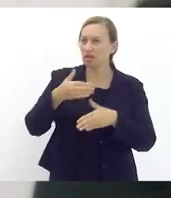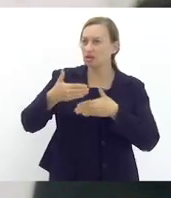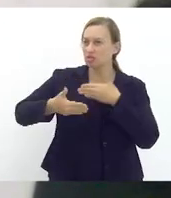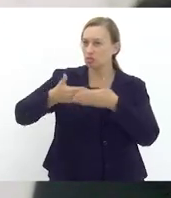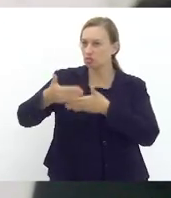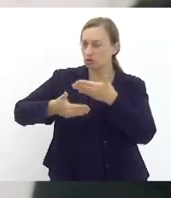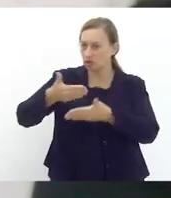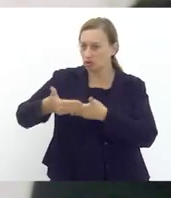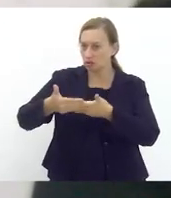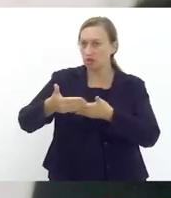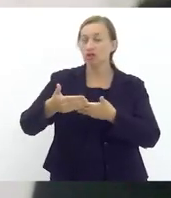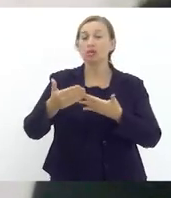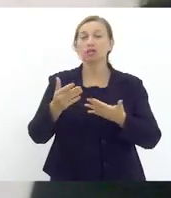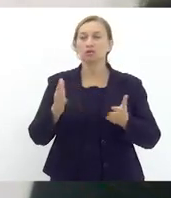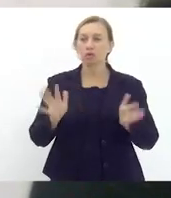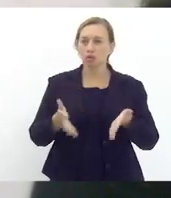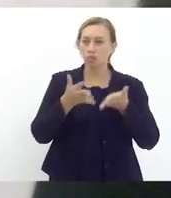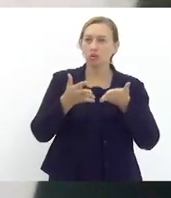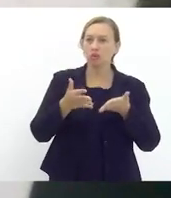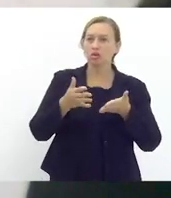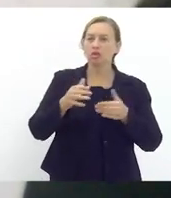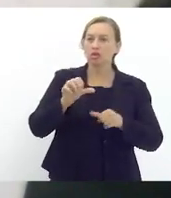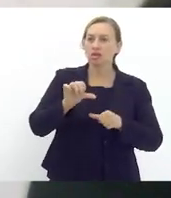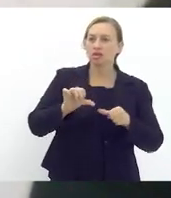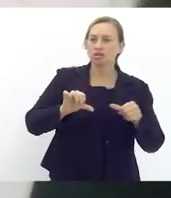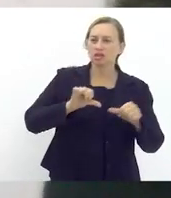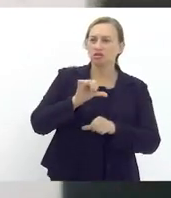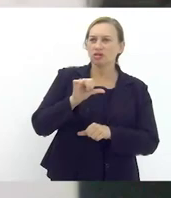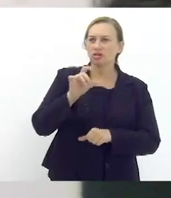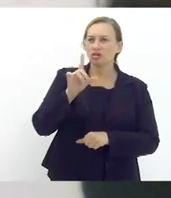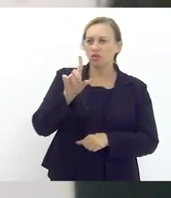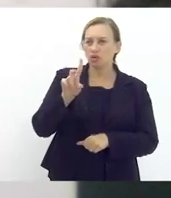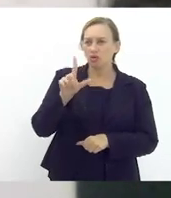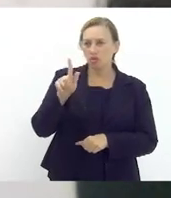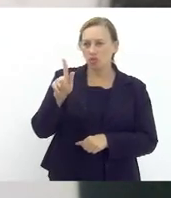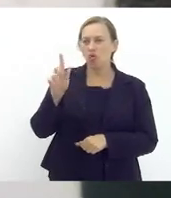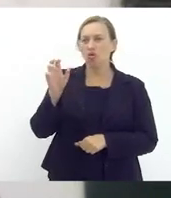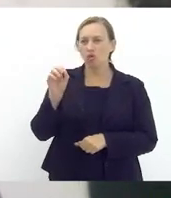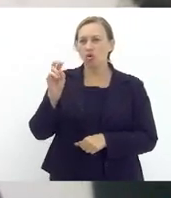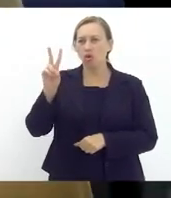até intuitivo do que a transferência pode passar